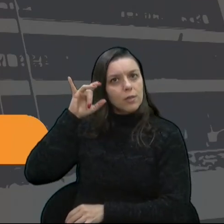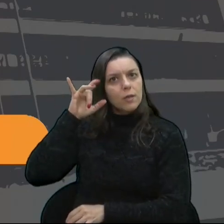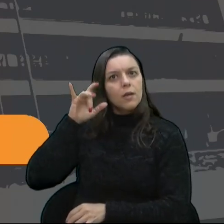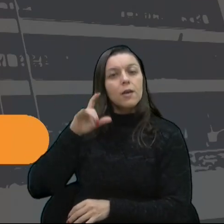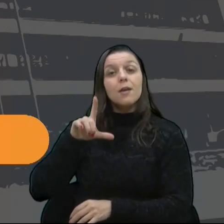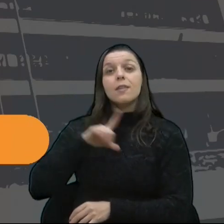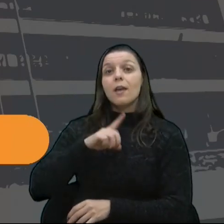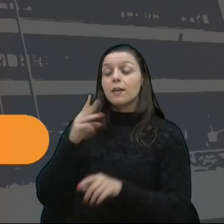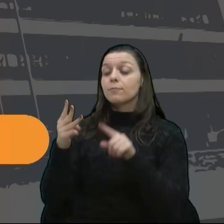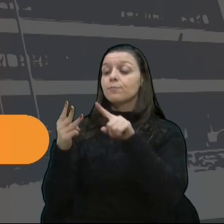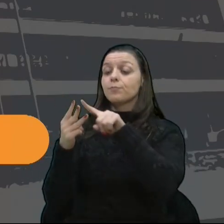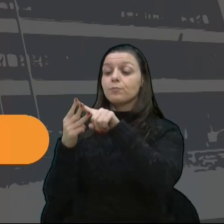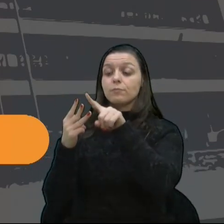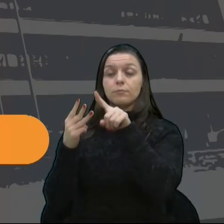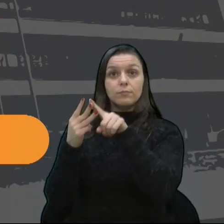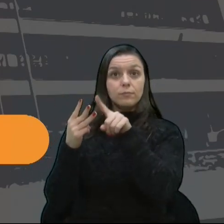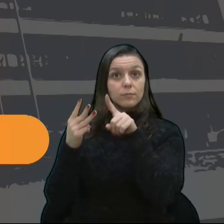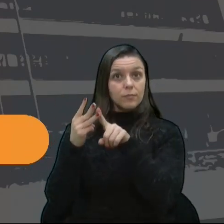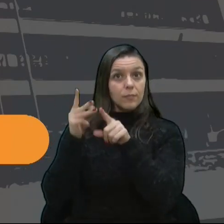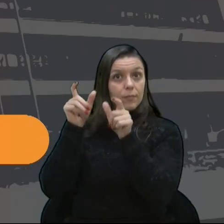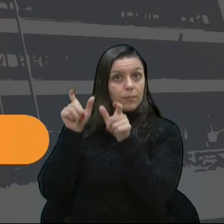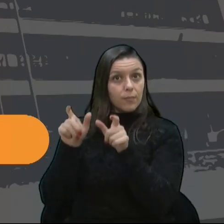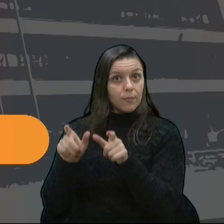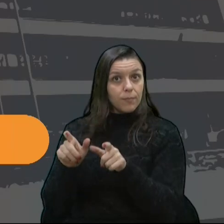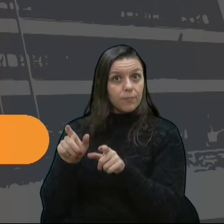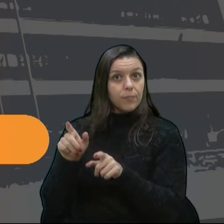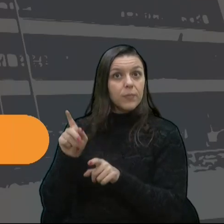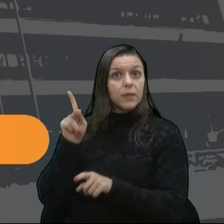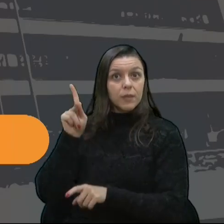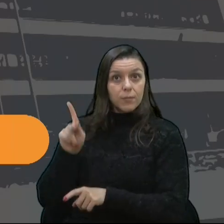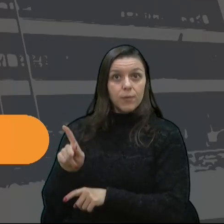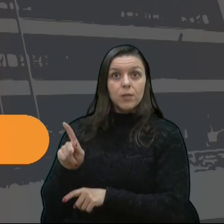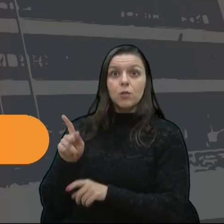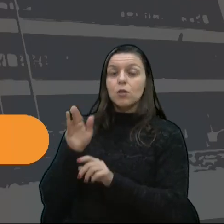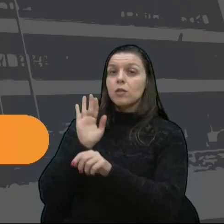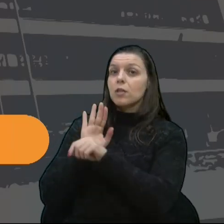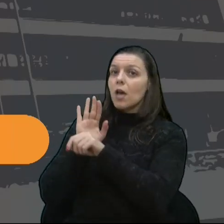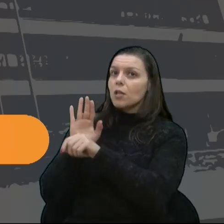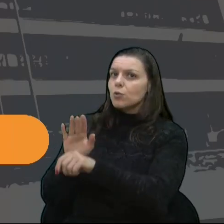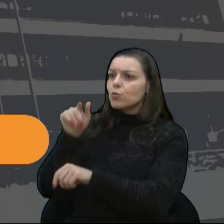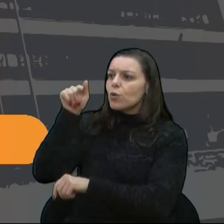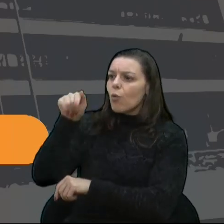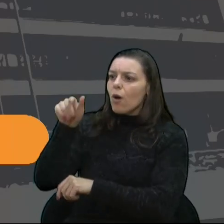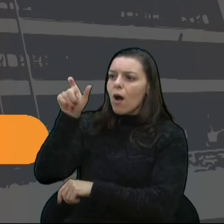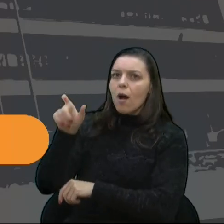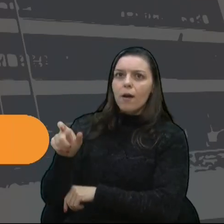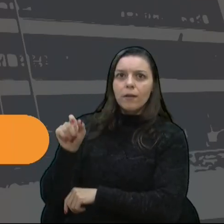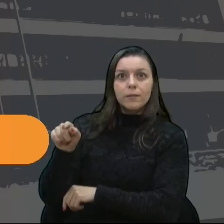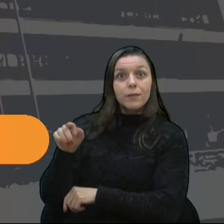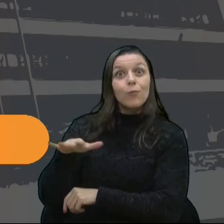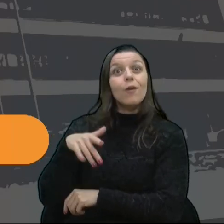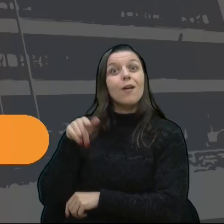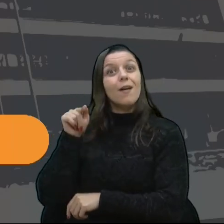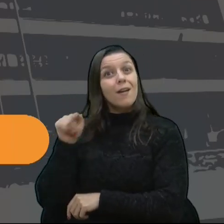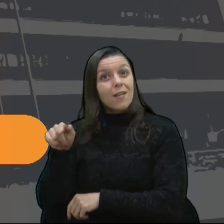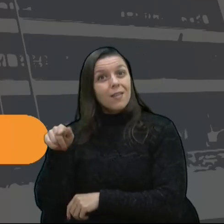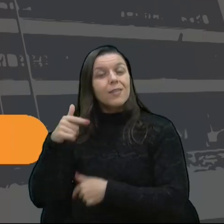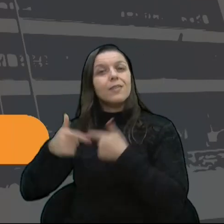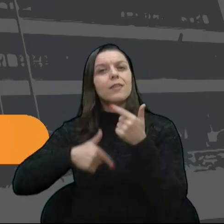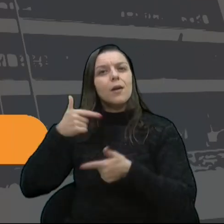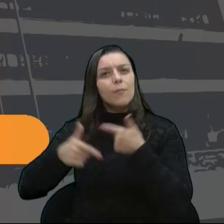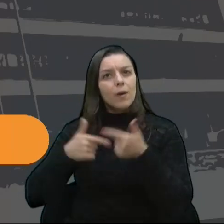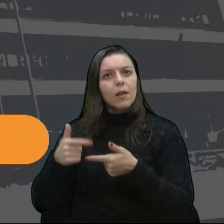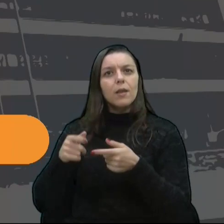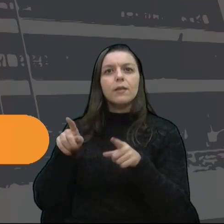3 funcionárias, assim, é uma equipe, né, na verdade. Então a Arlete, além dela estar trabalhando, gerando renda para ela